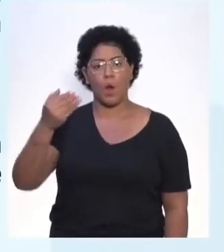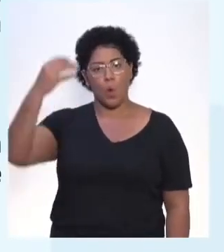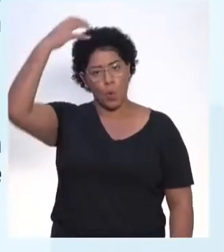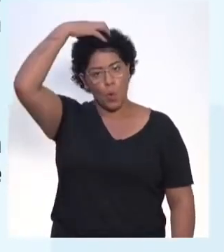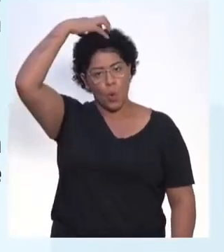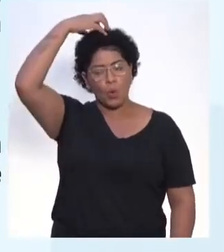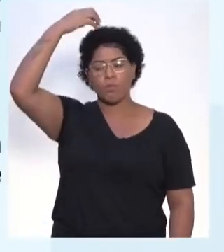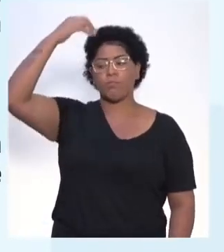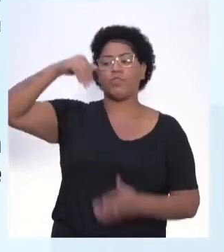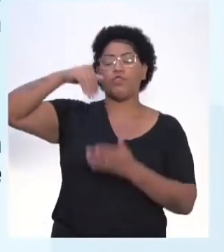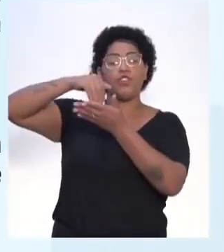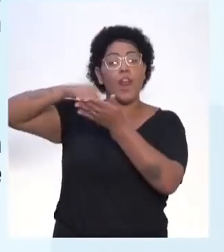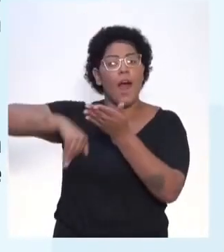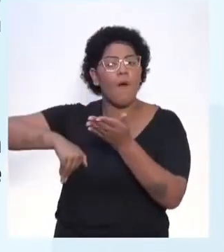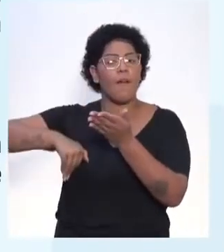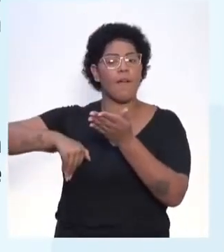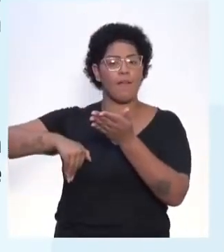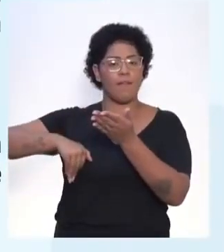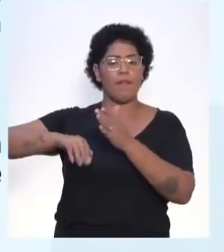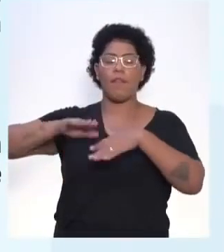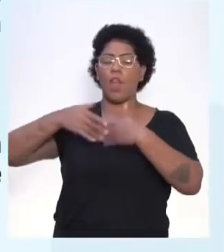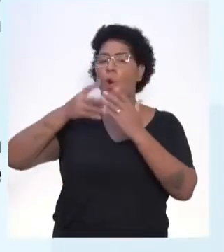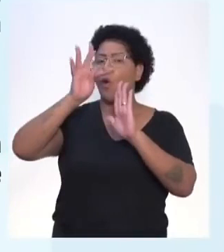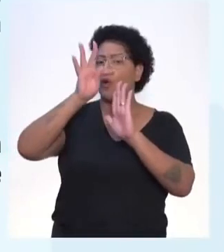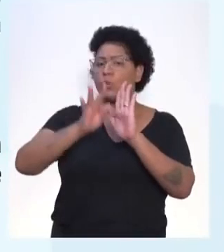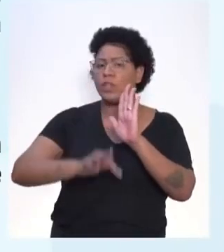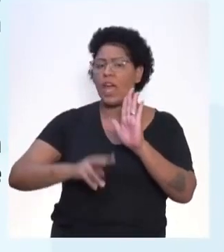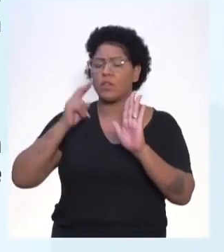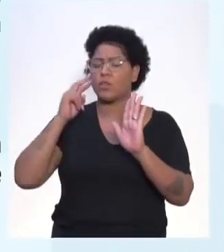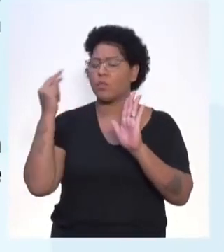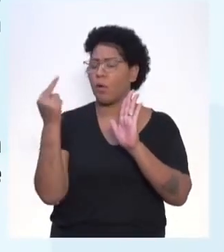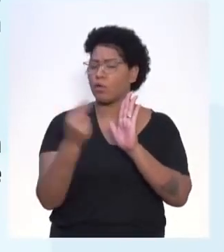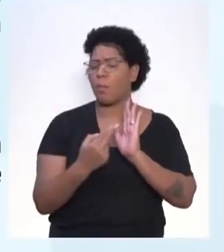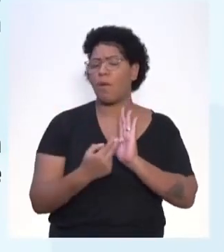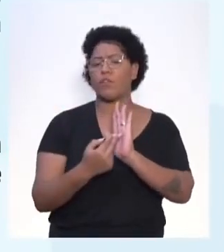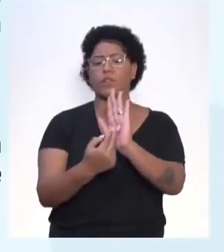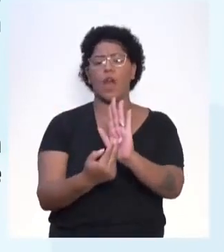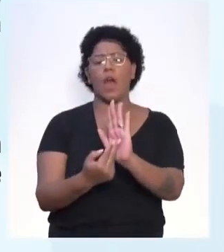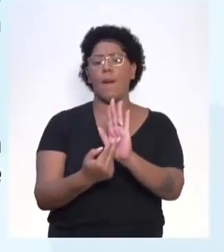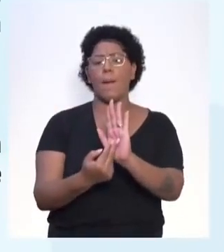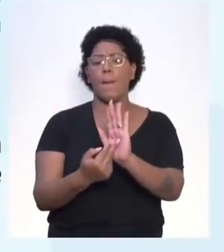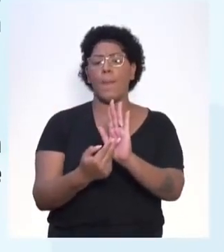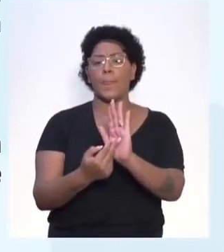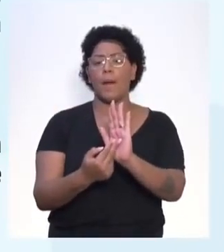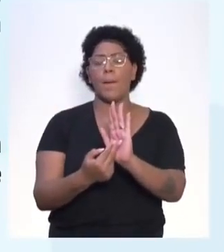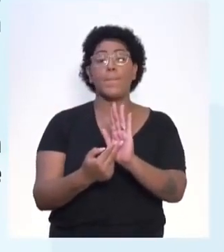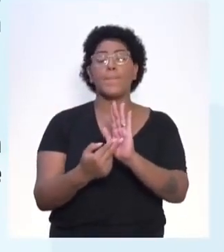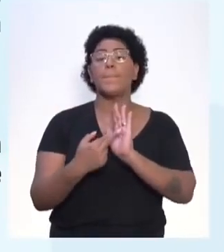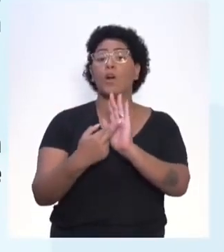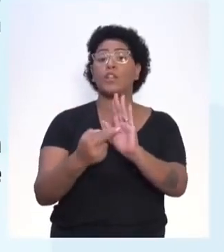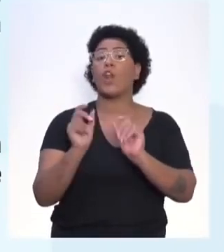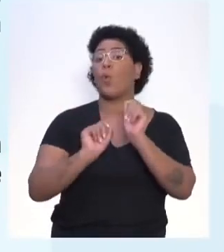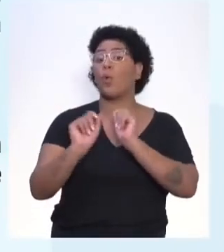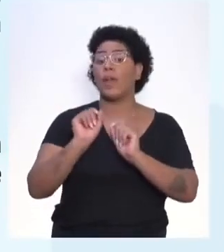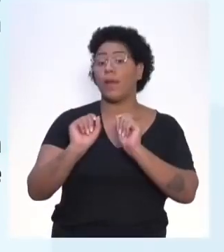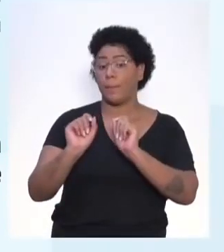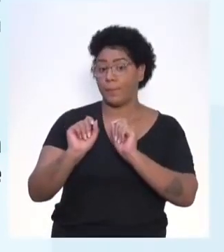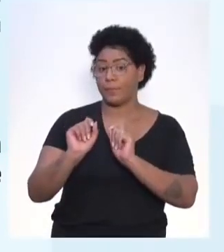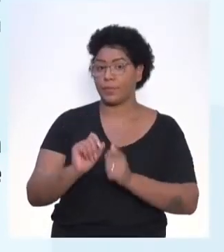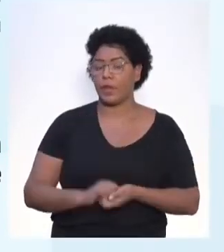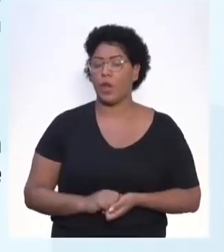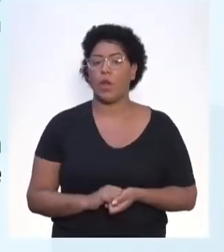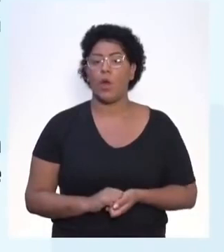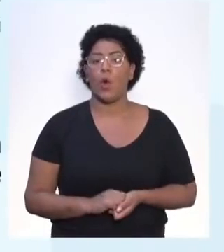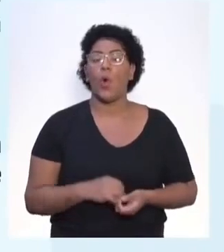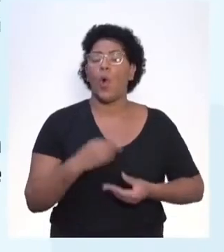da nação Ashanti. O que a leitura que nós acabamos de fazer nos revela sobre, primeiro, o papel